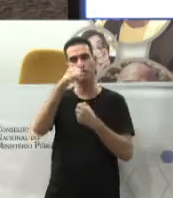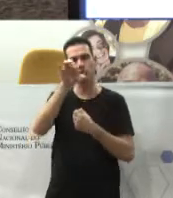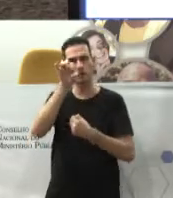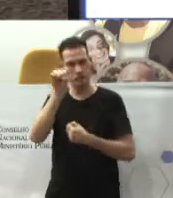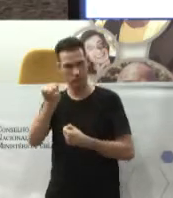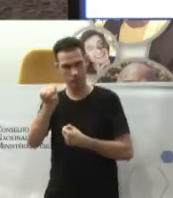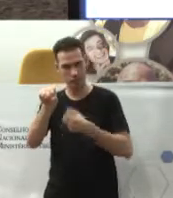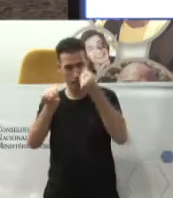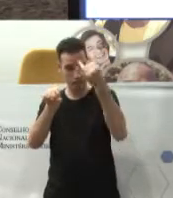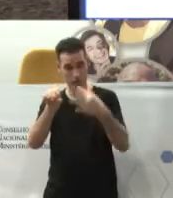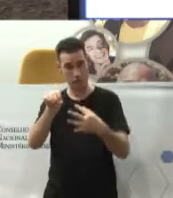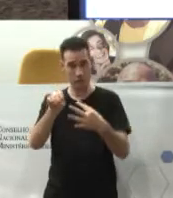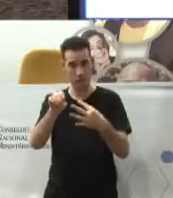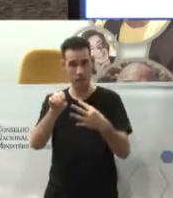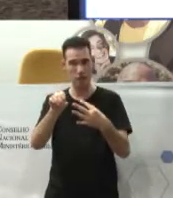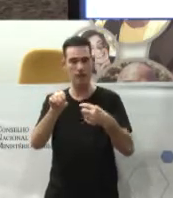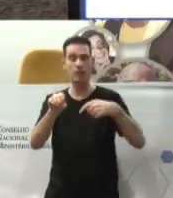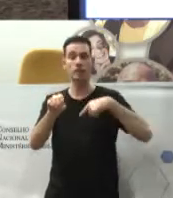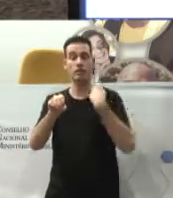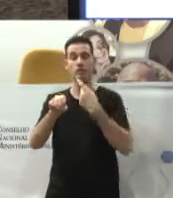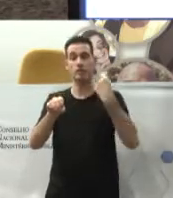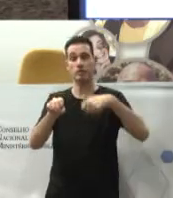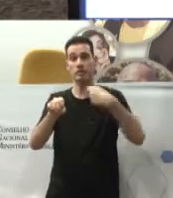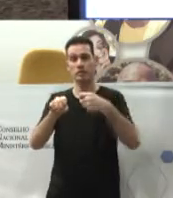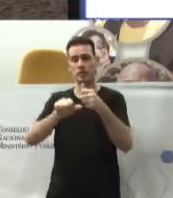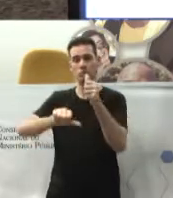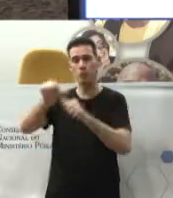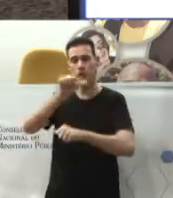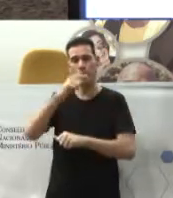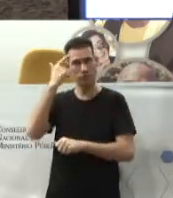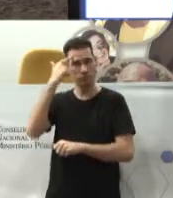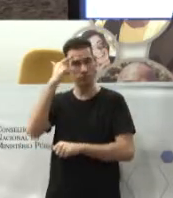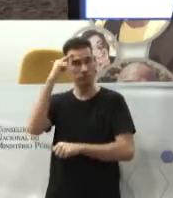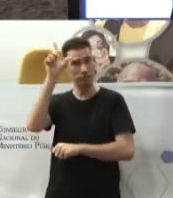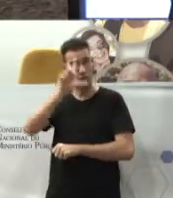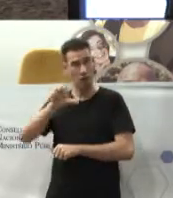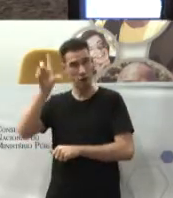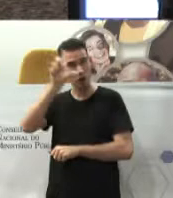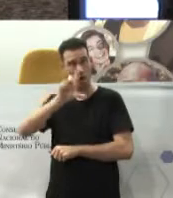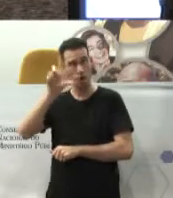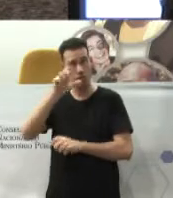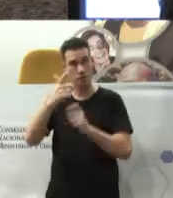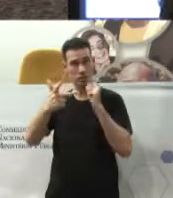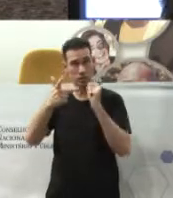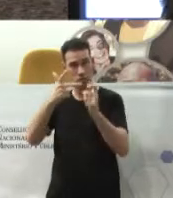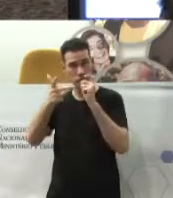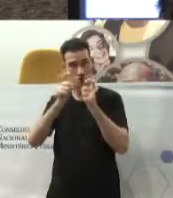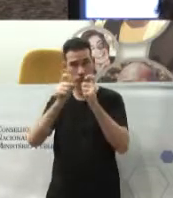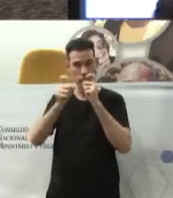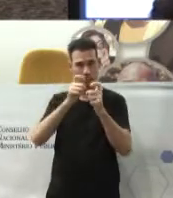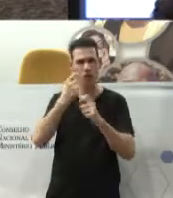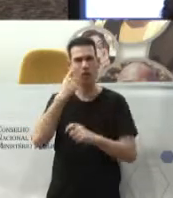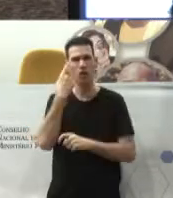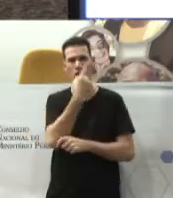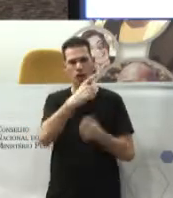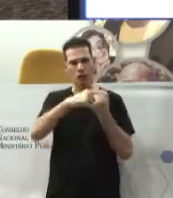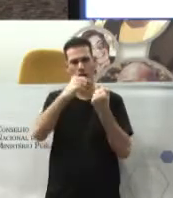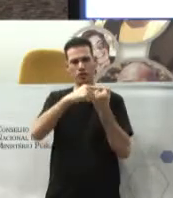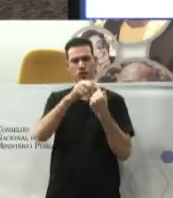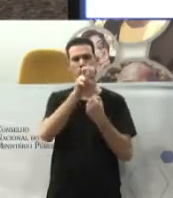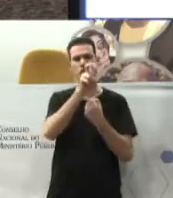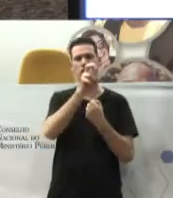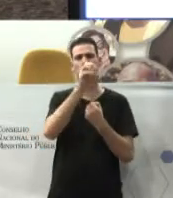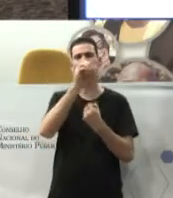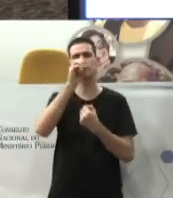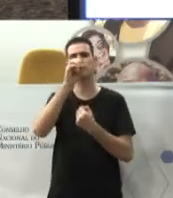processuais. Então, nós vamos mudar aqui a lógica da nossa execução. E aí eu chamo a atenção do artigo